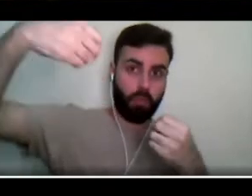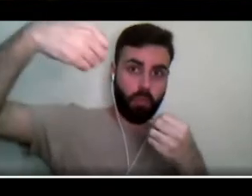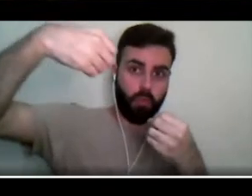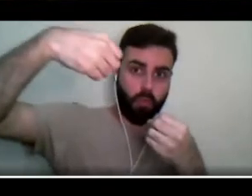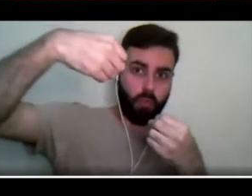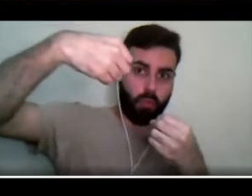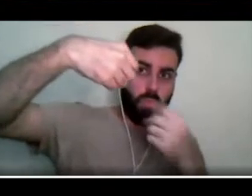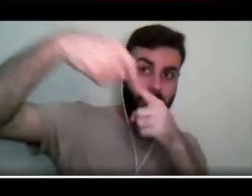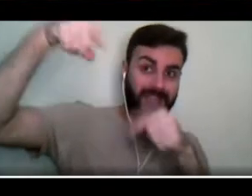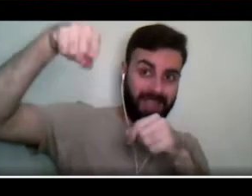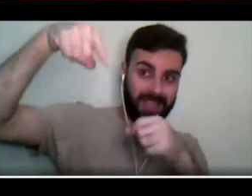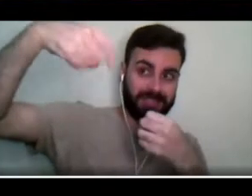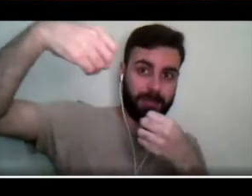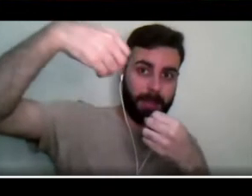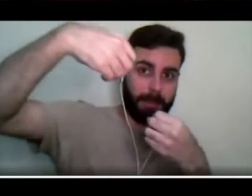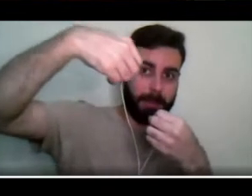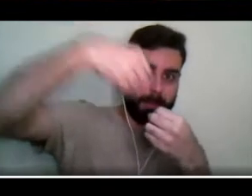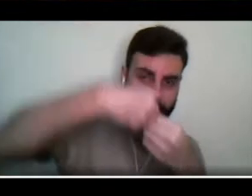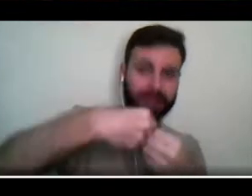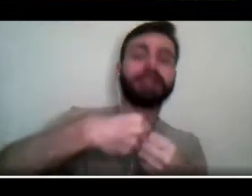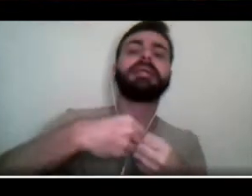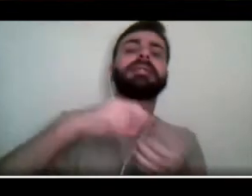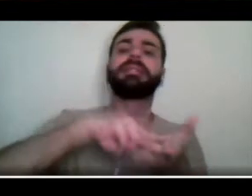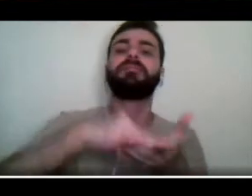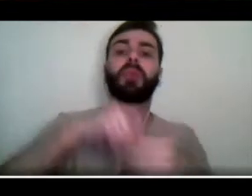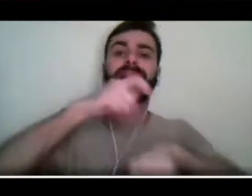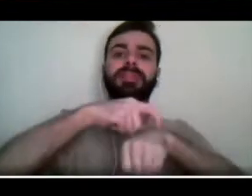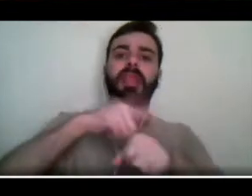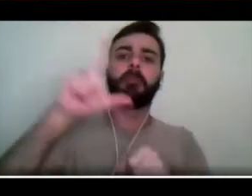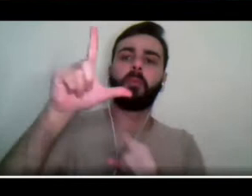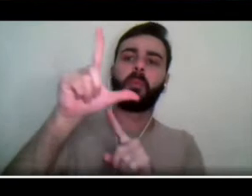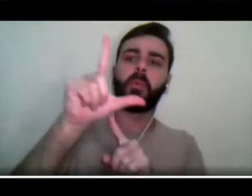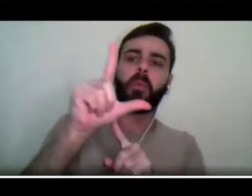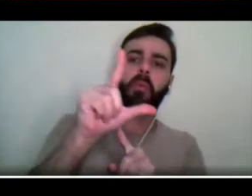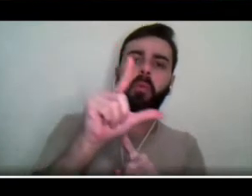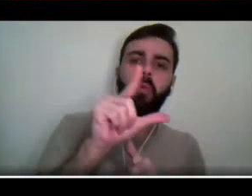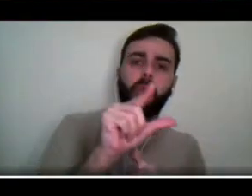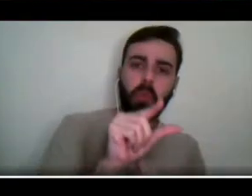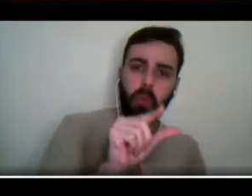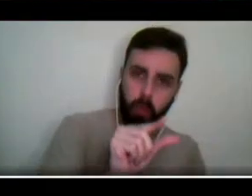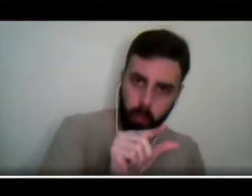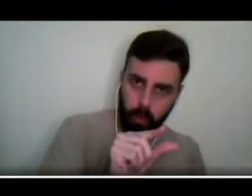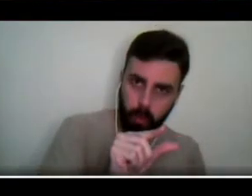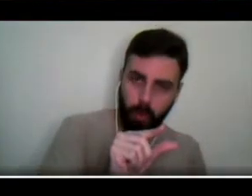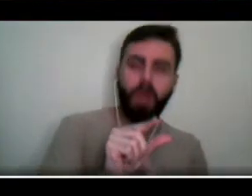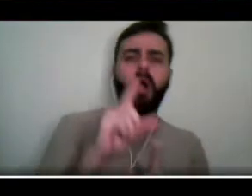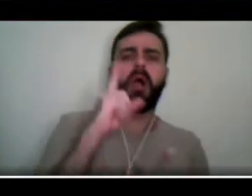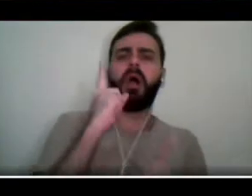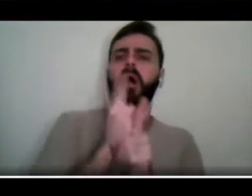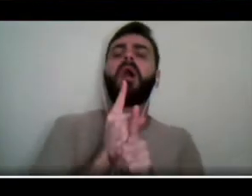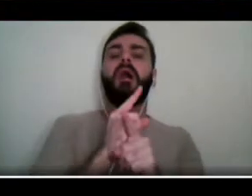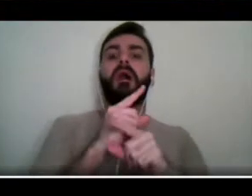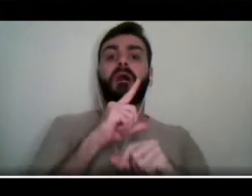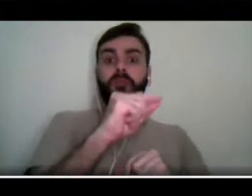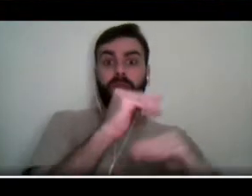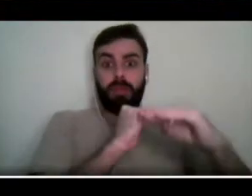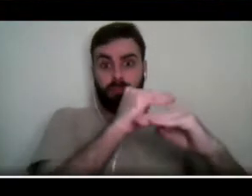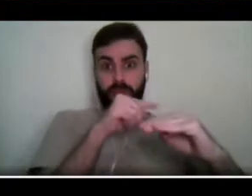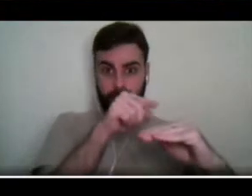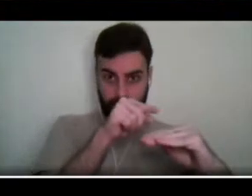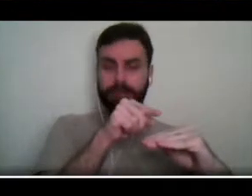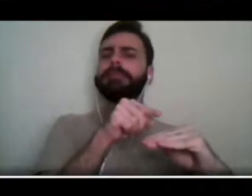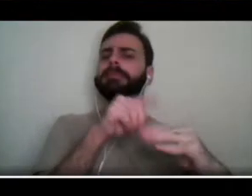ou seja, diminuindo o intervalo de tempo, você vai ver que o vetor velocidade média, ele vai